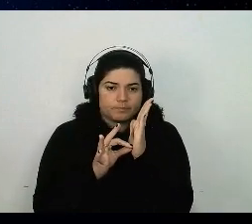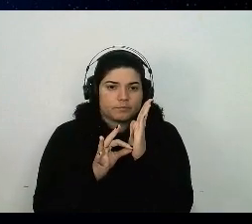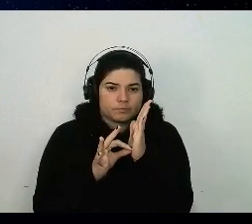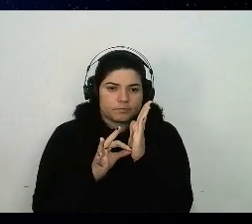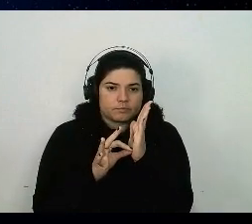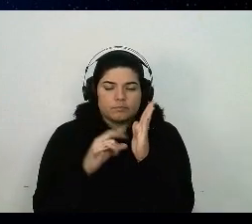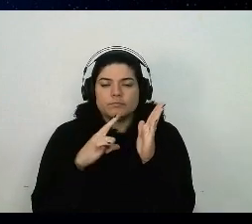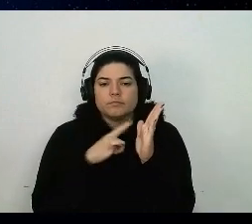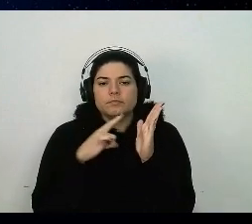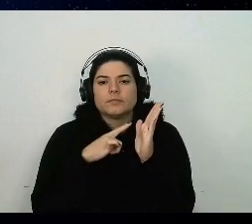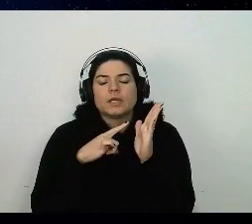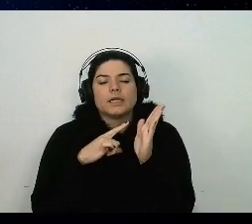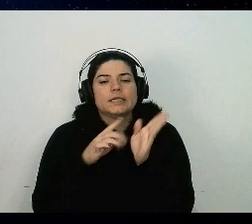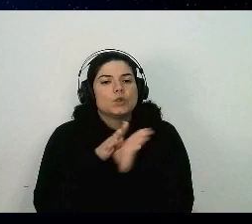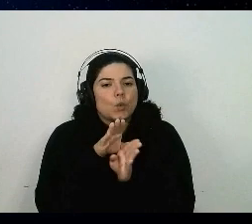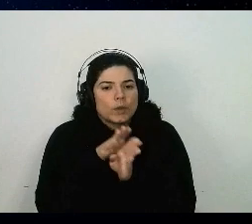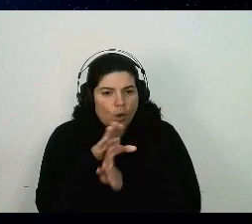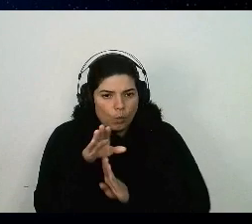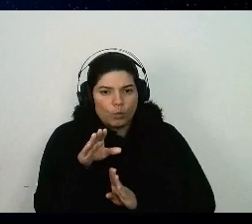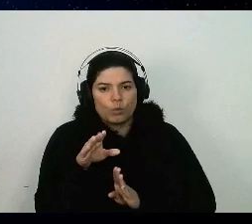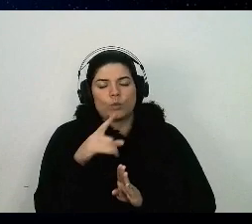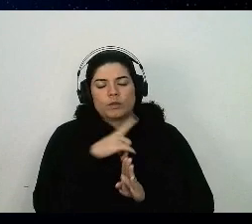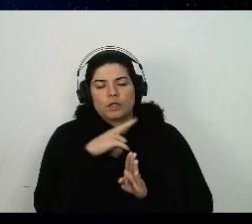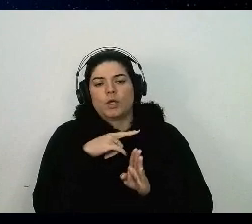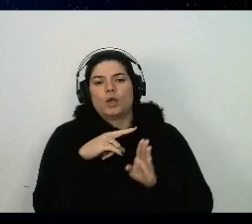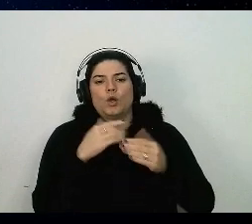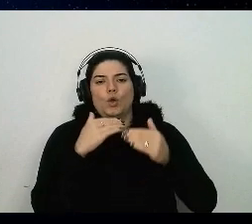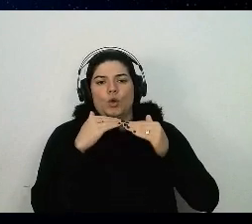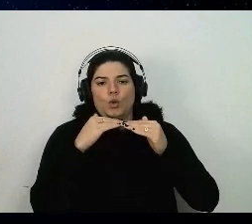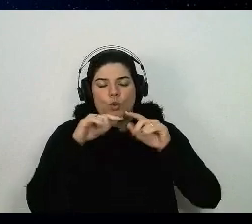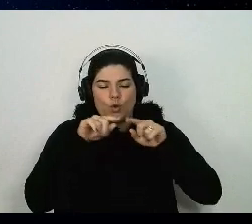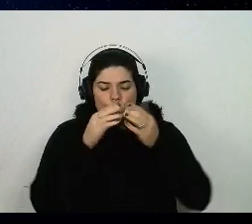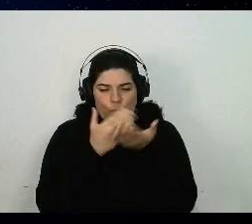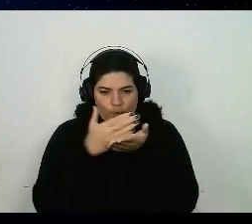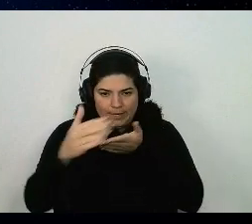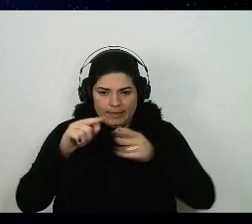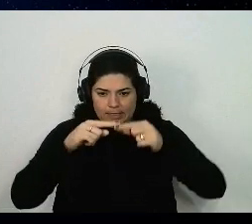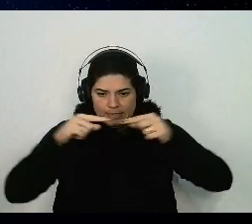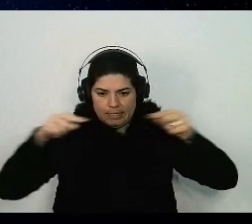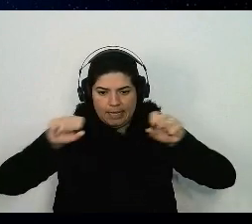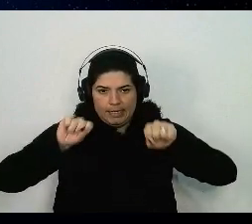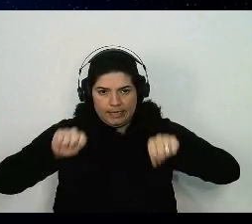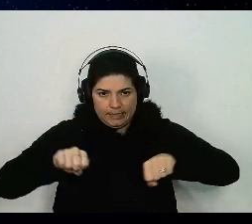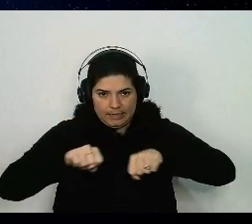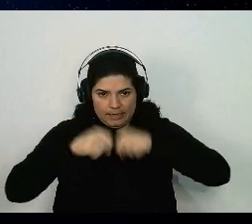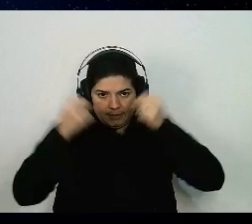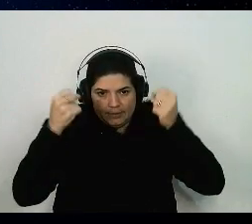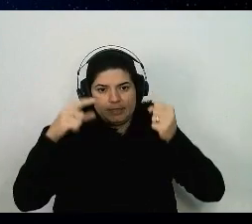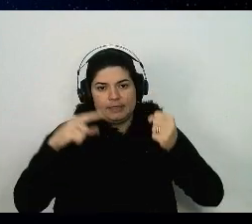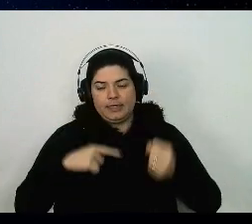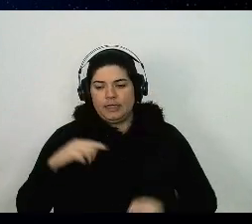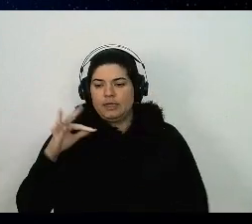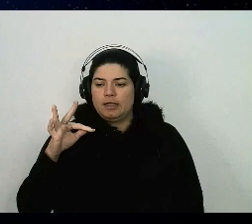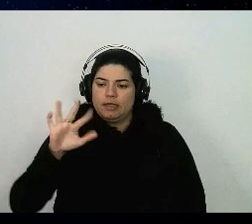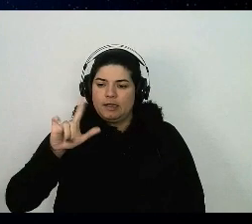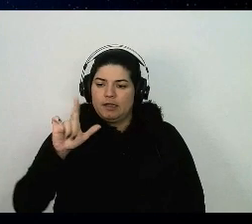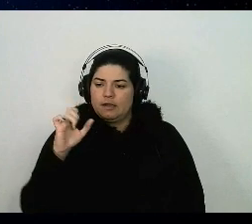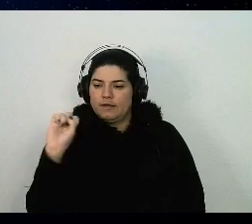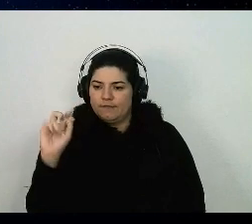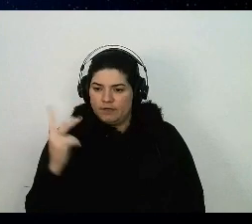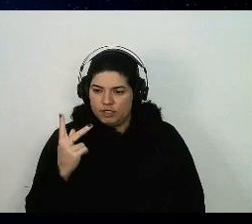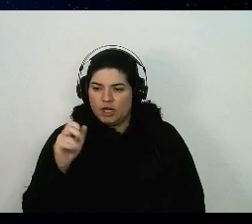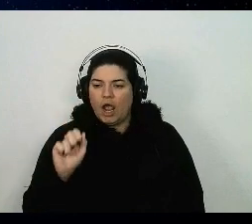instruções. Eu comecei com uma quebra de linha, 0D0A, dei o comando flush all, para ele limpar a memória lá do Redis.